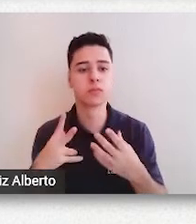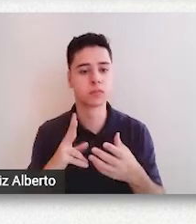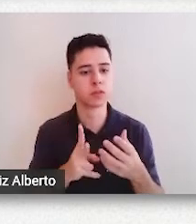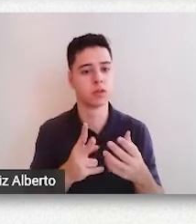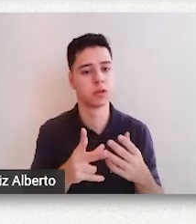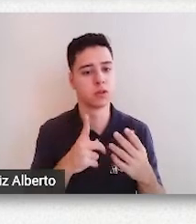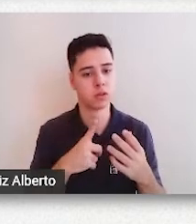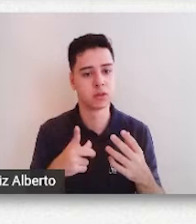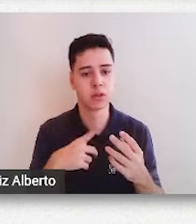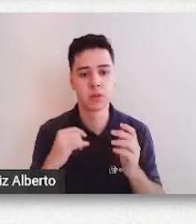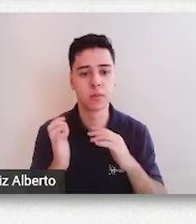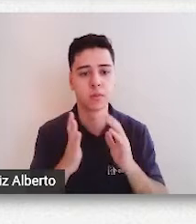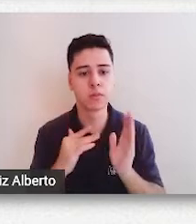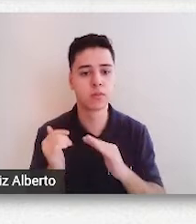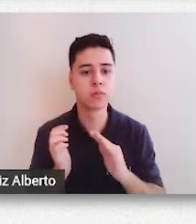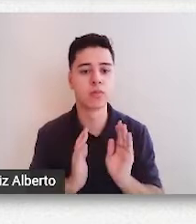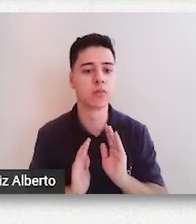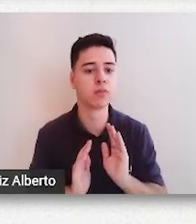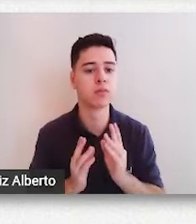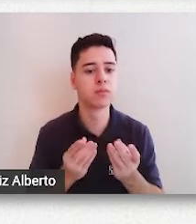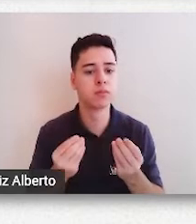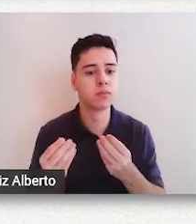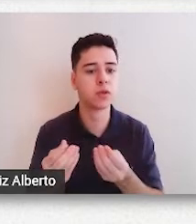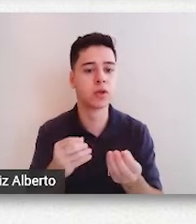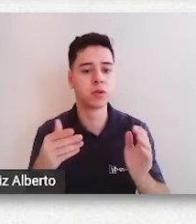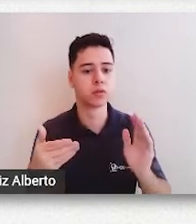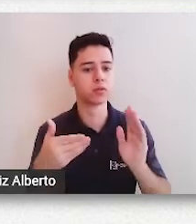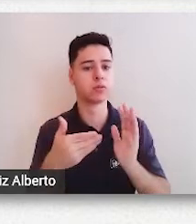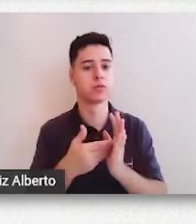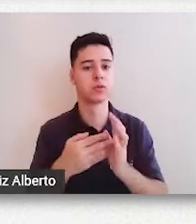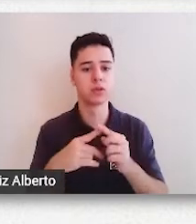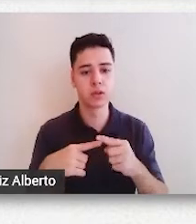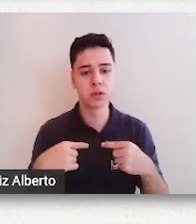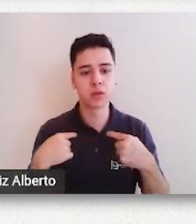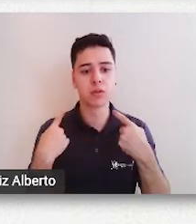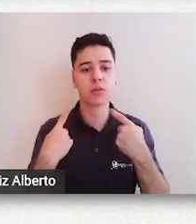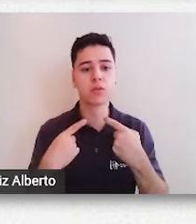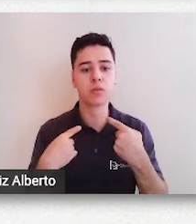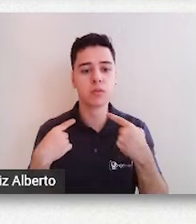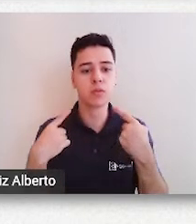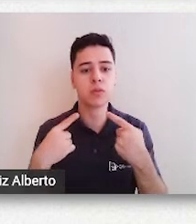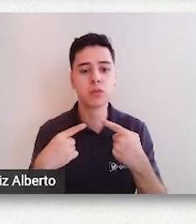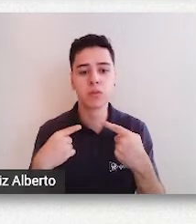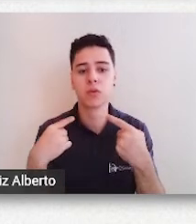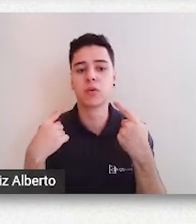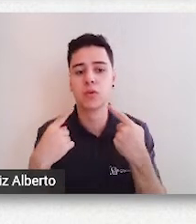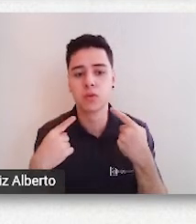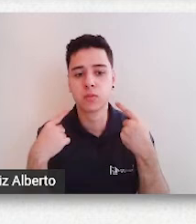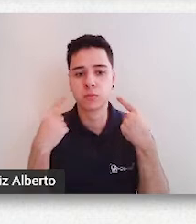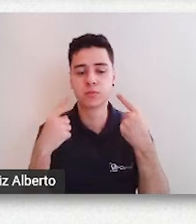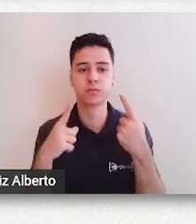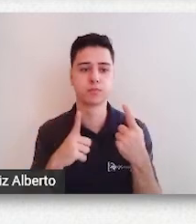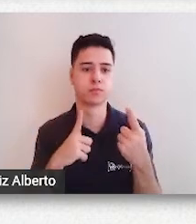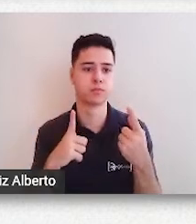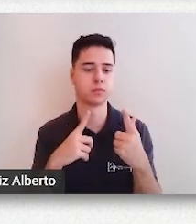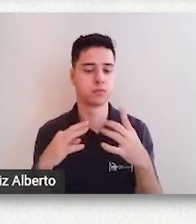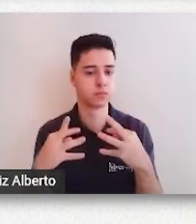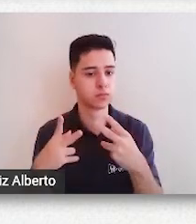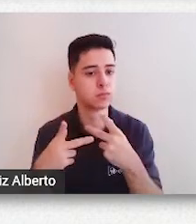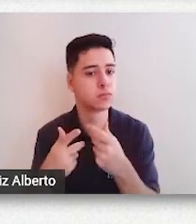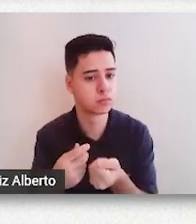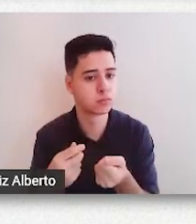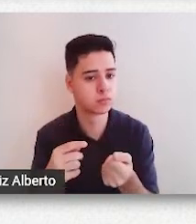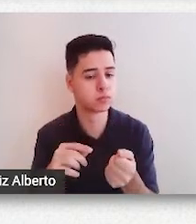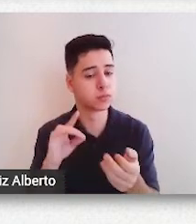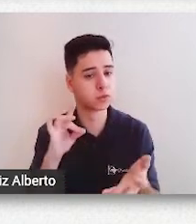Muito movimento. No fim das barbas, aquelas volutas, né? Aquelas formas espiraladas, que é realmente